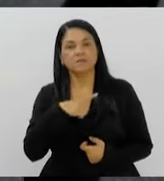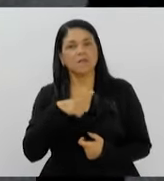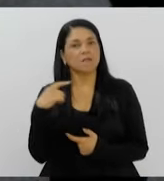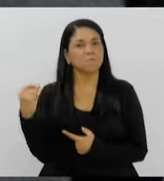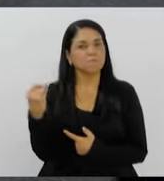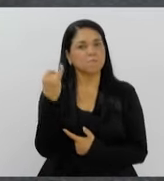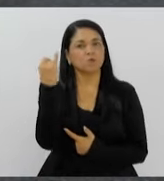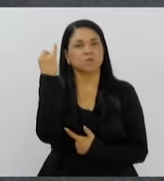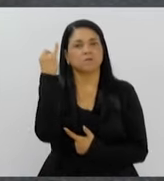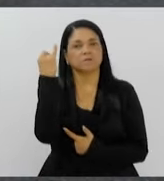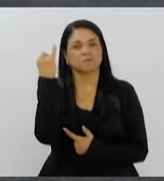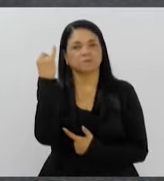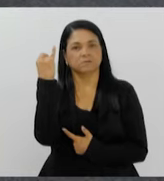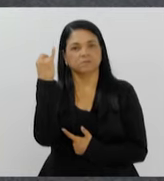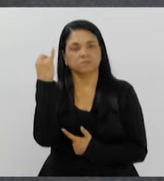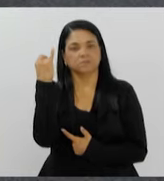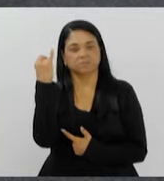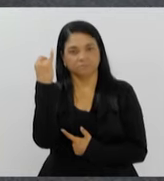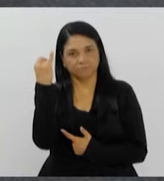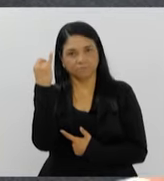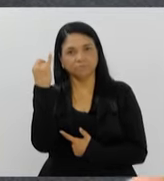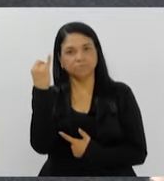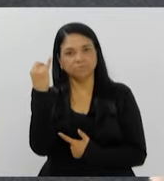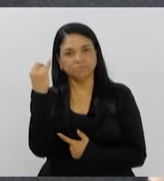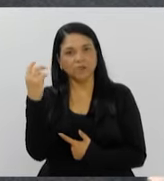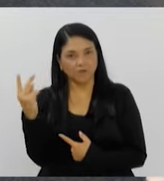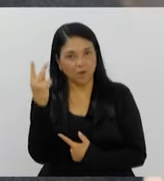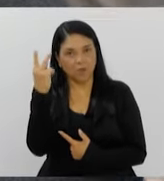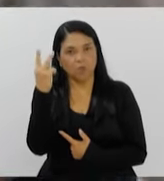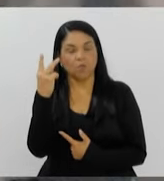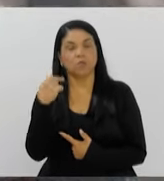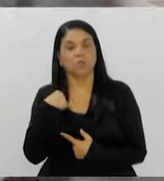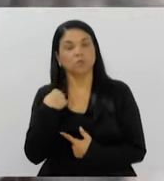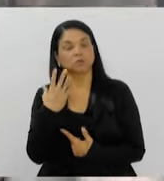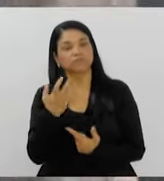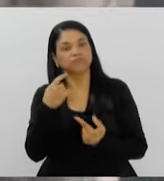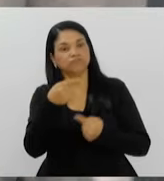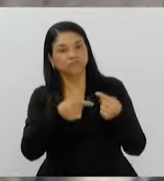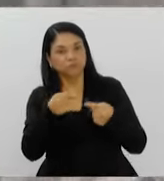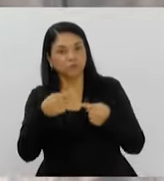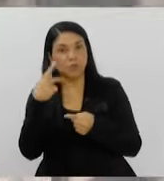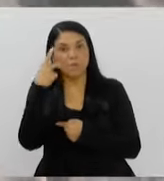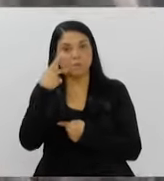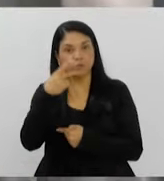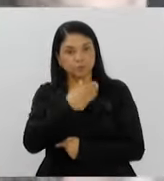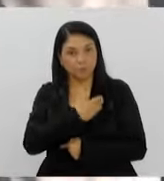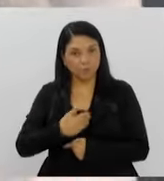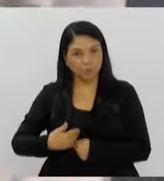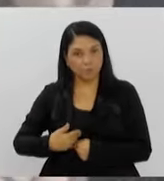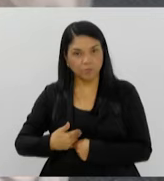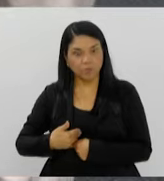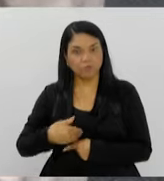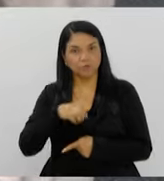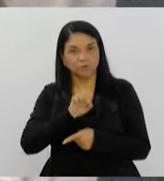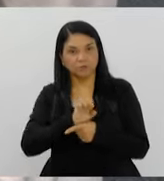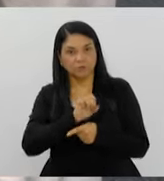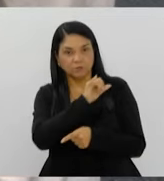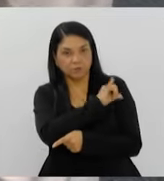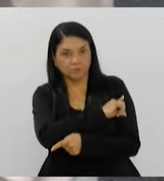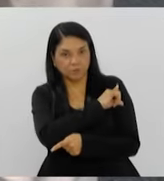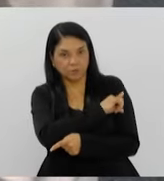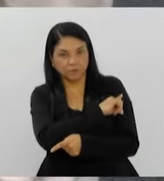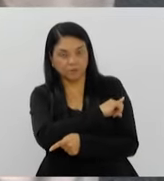importância uma relevância muito grande quando a gente vai discutir política pública pro estado do Rio de